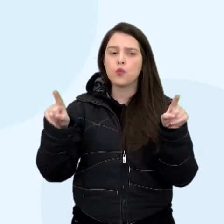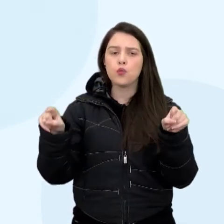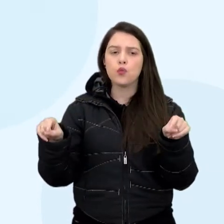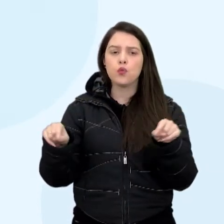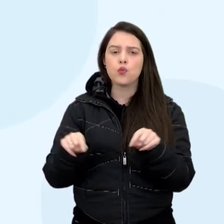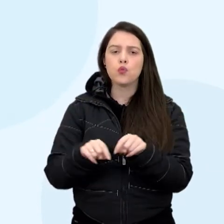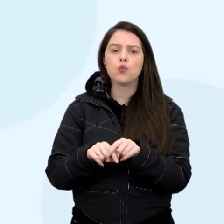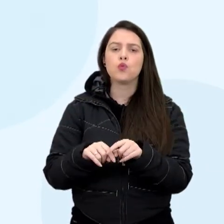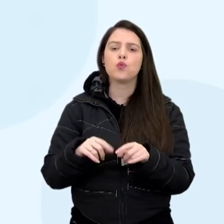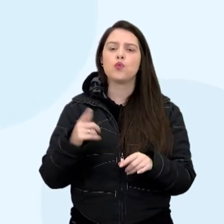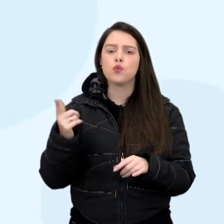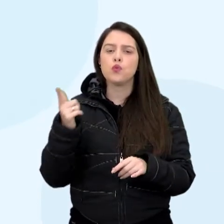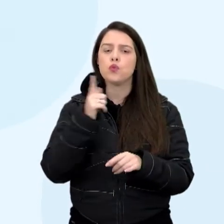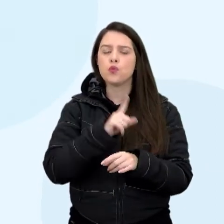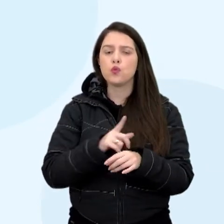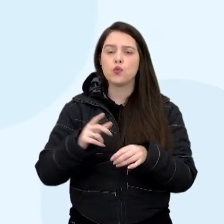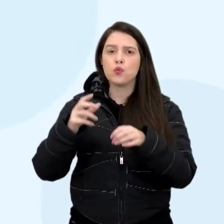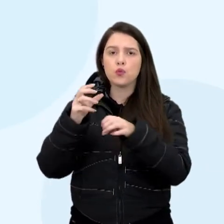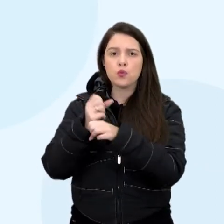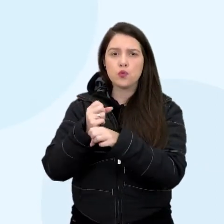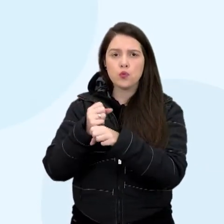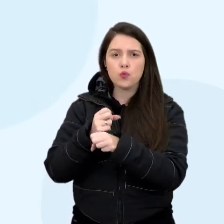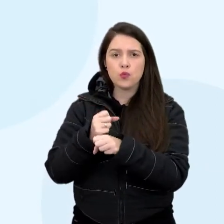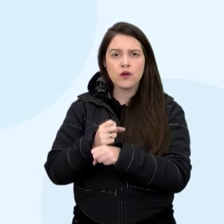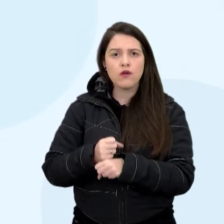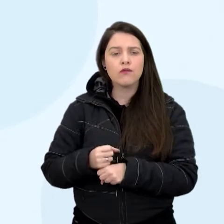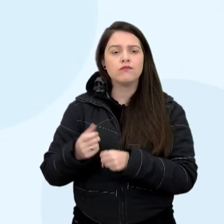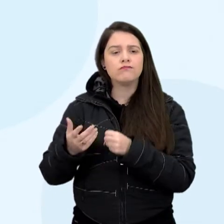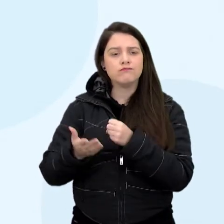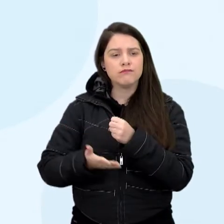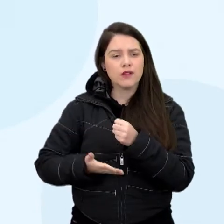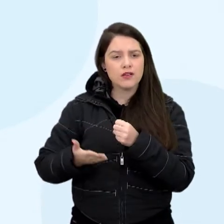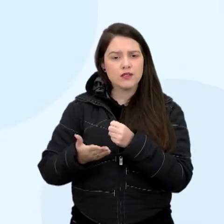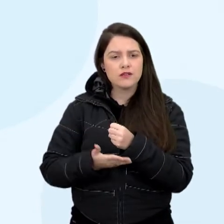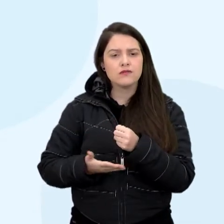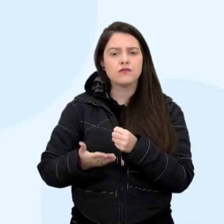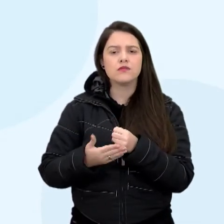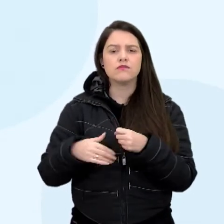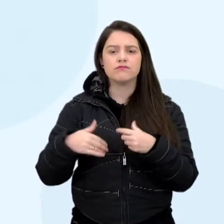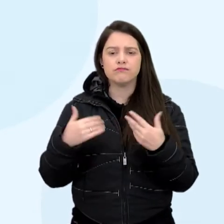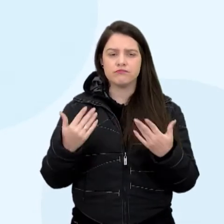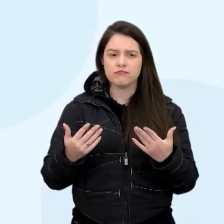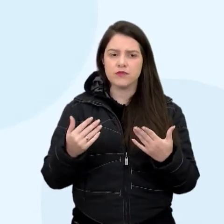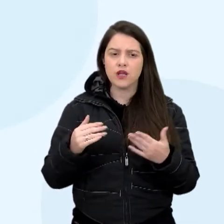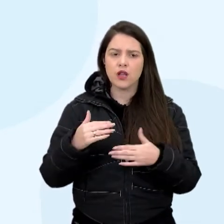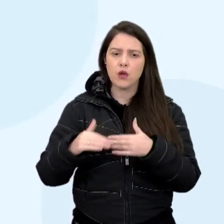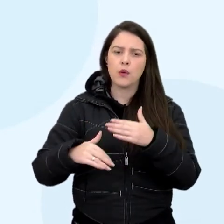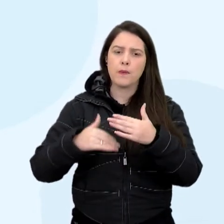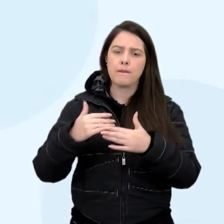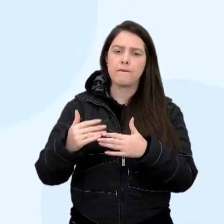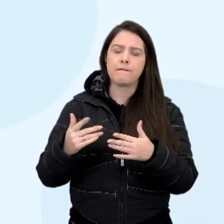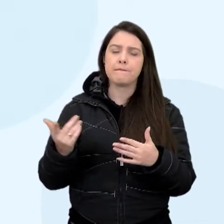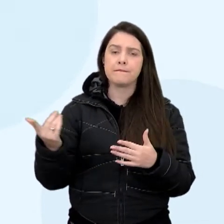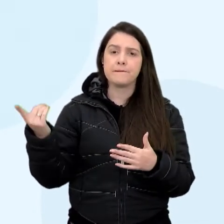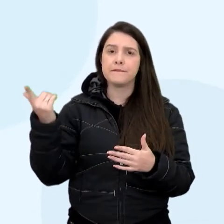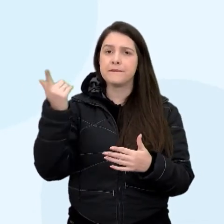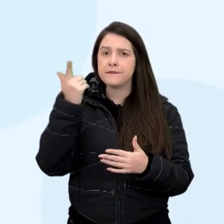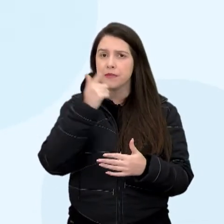lembrada nele, tá ok? Trabalhando um quadro auxiliar com dados fictícios, ou seja, foram criados para realizarmos